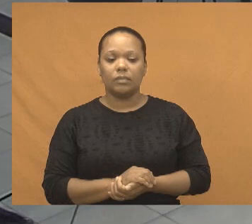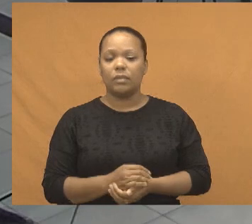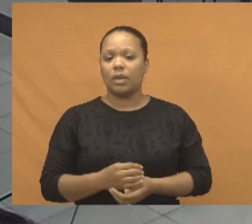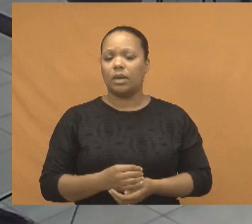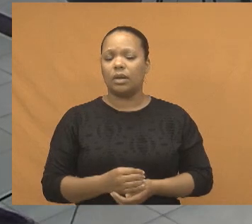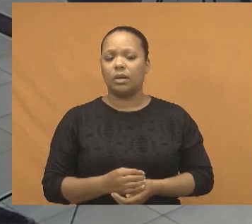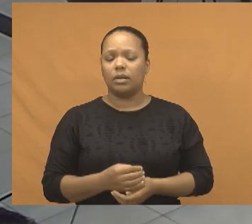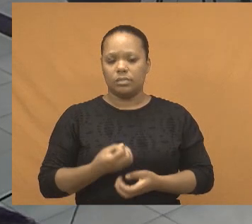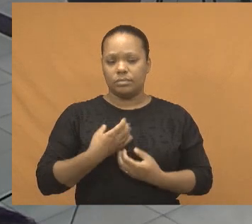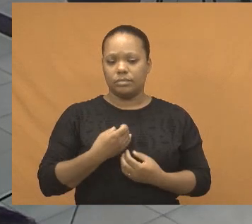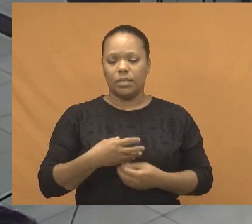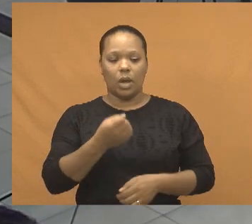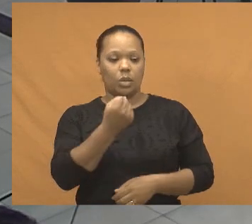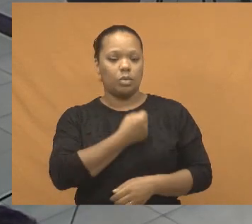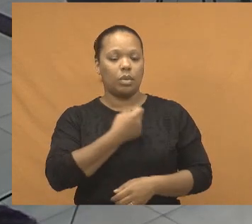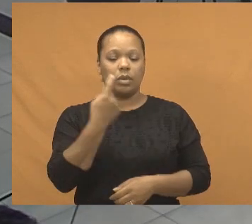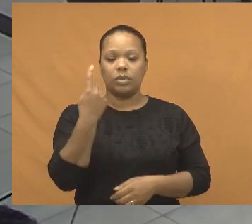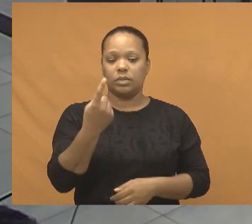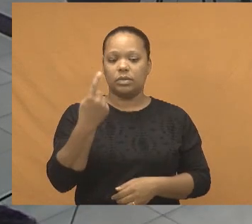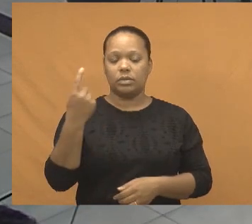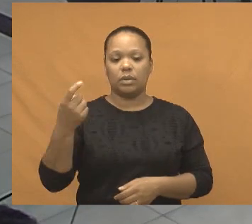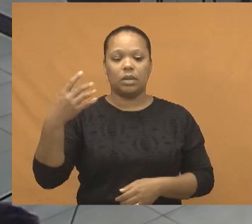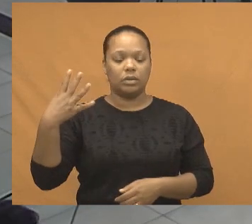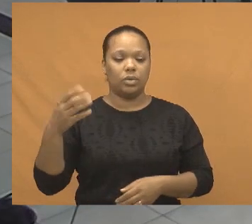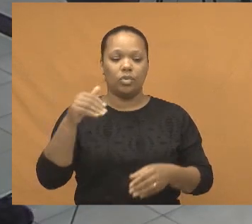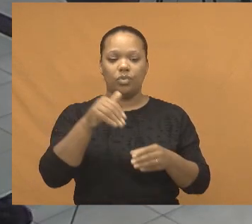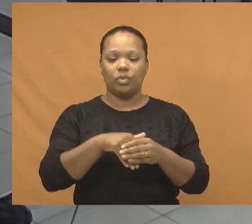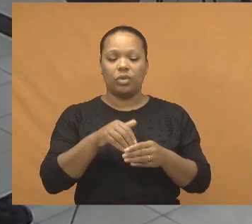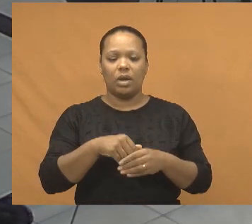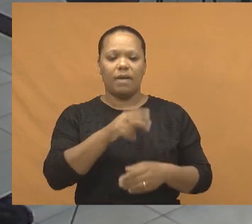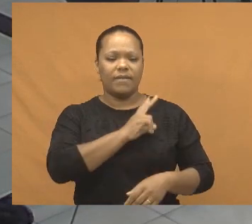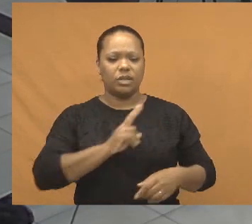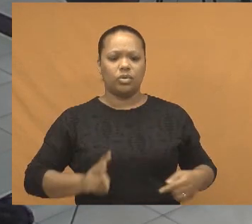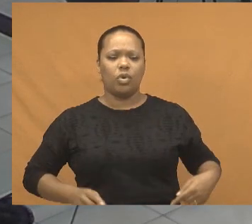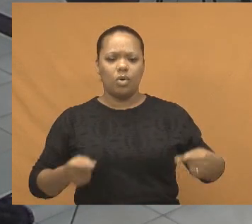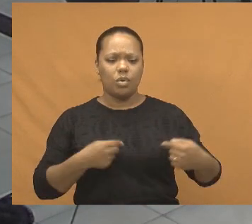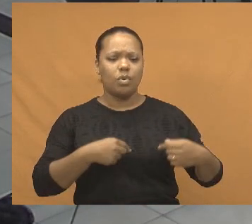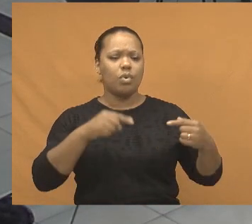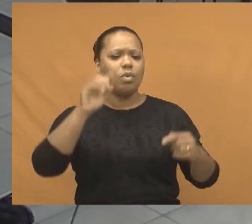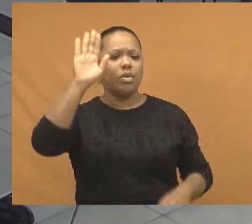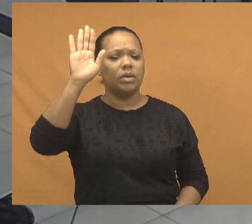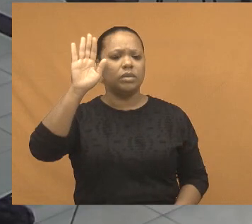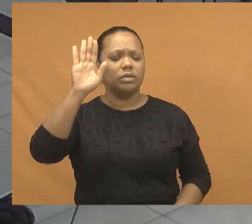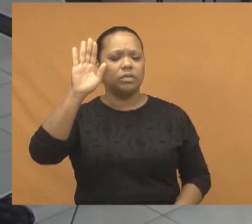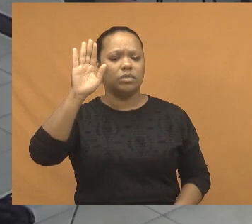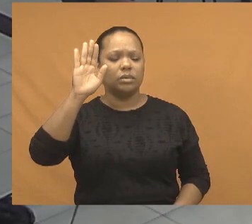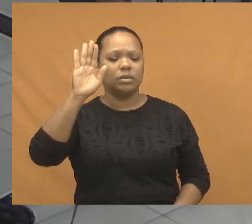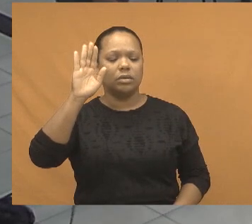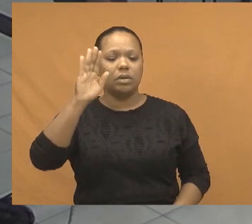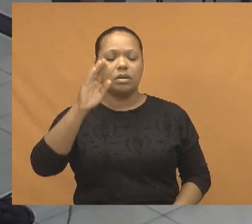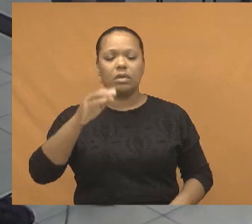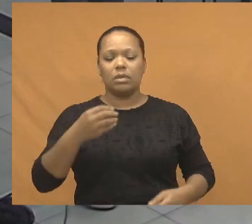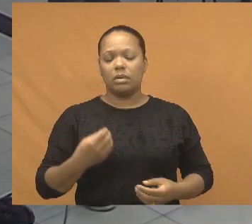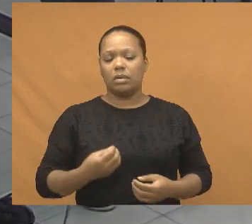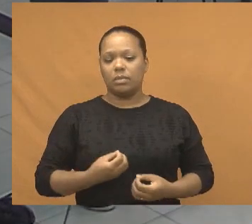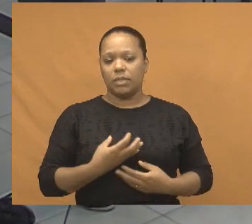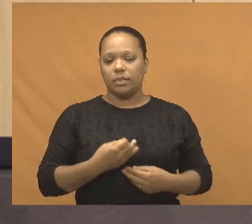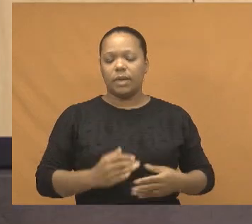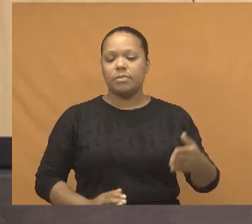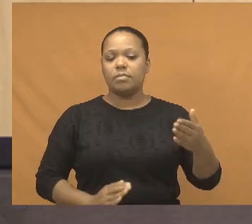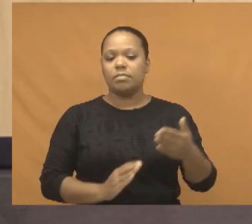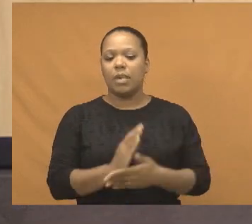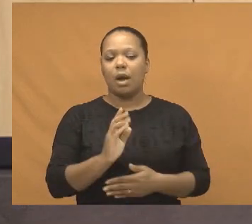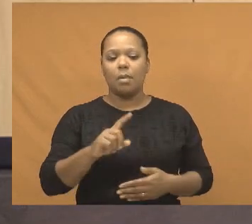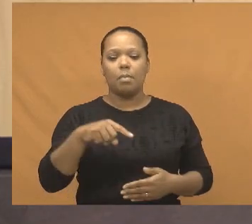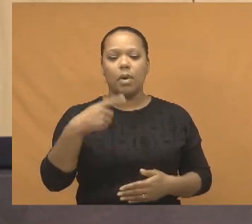Pedido de informações número 114, em votação. Os vereadores contrários se manifestam levantando o braço. Pedido de informações aprovado. Próximo pedido de